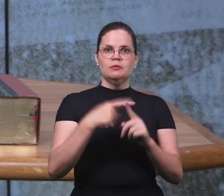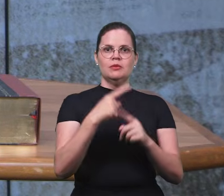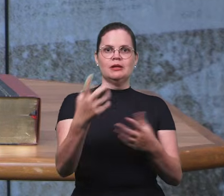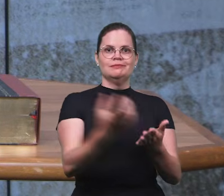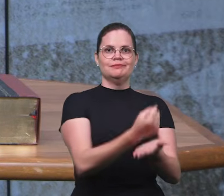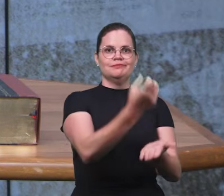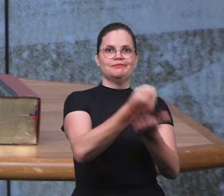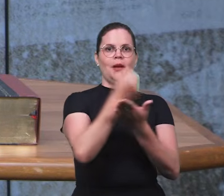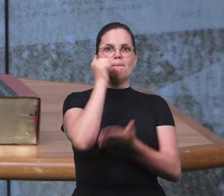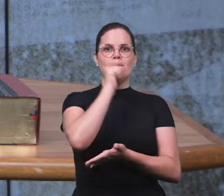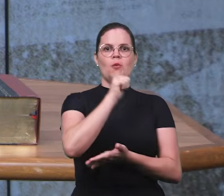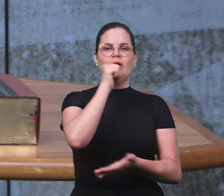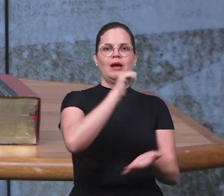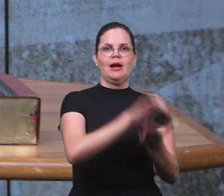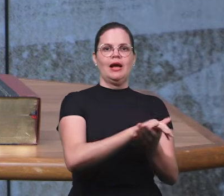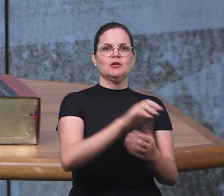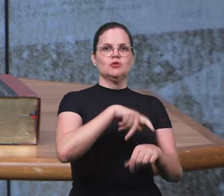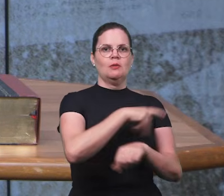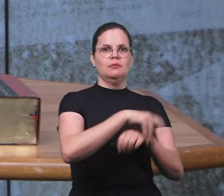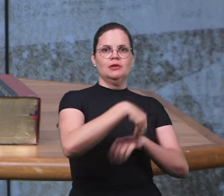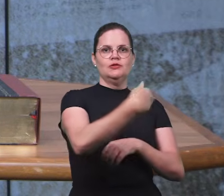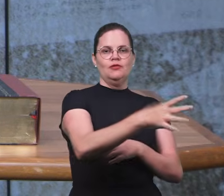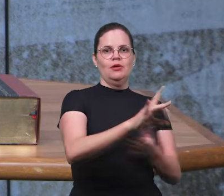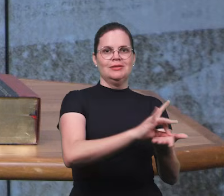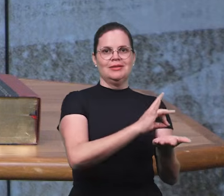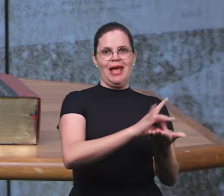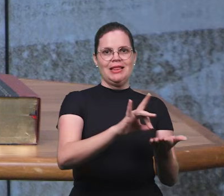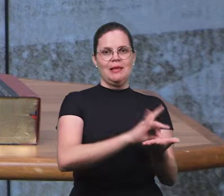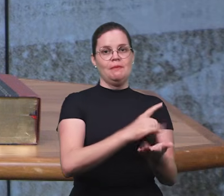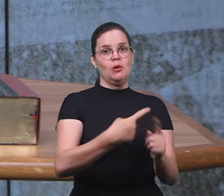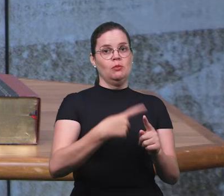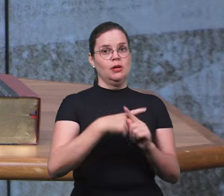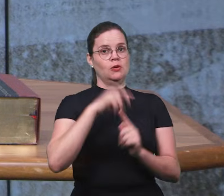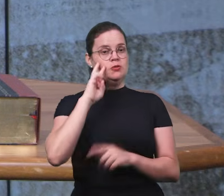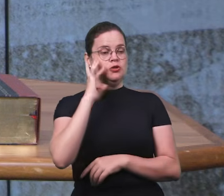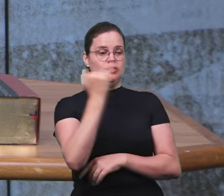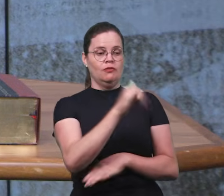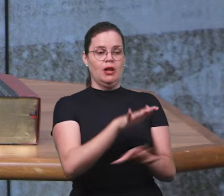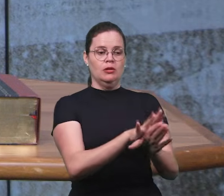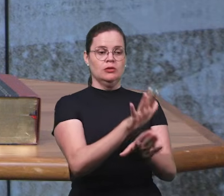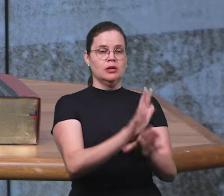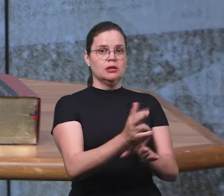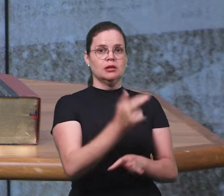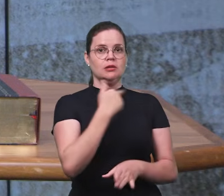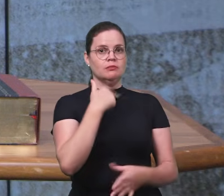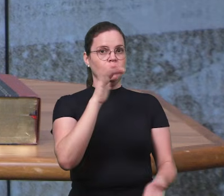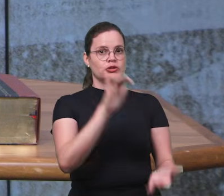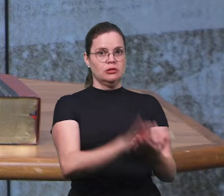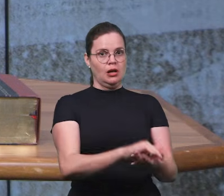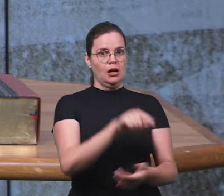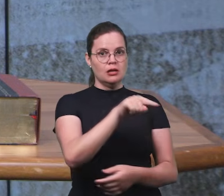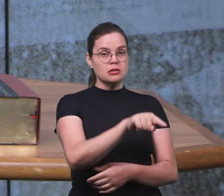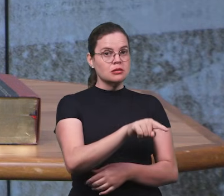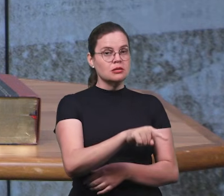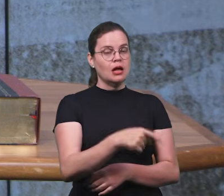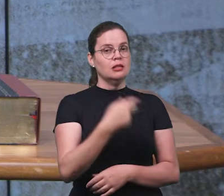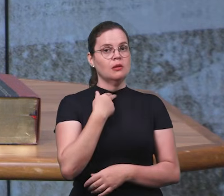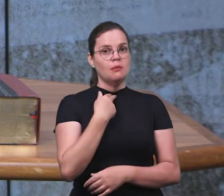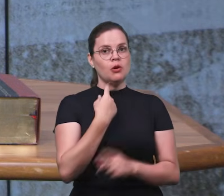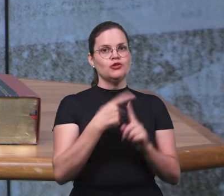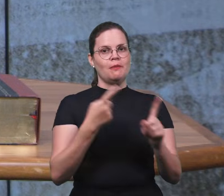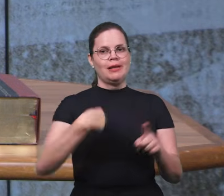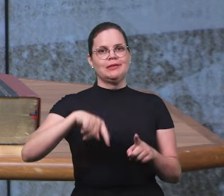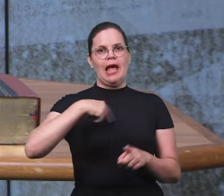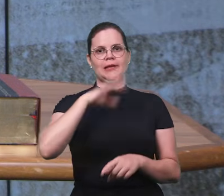mulheres estranhas ali dos povos da terra com os quais o Senhor havia orientado que eles não deveriam agir dessa forma.